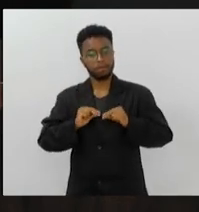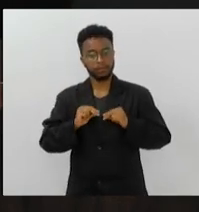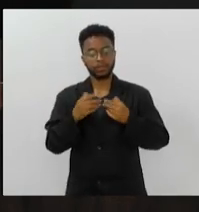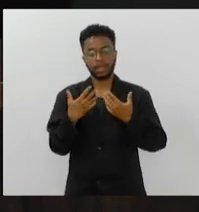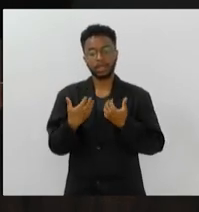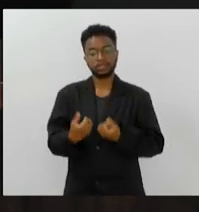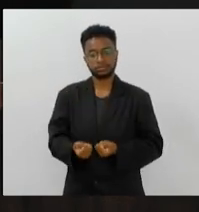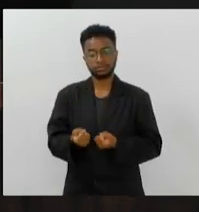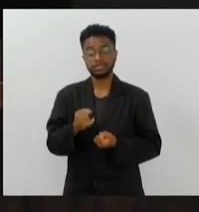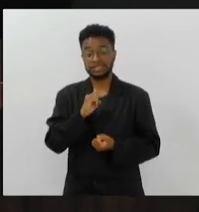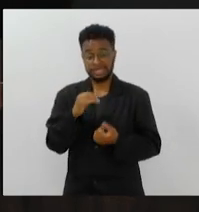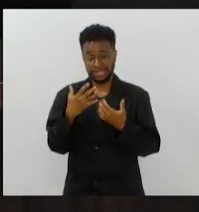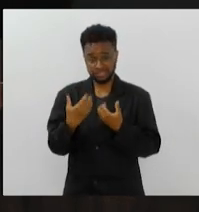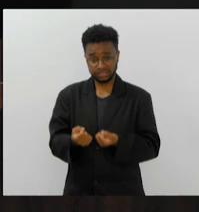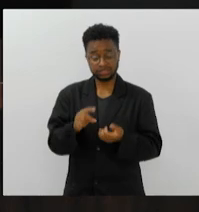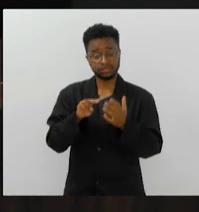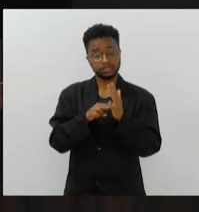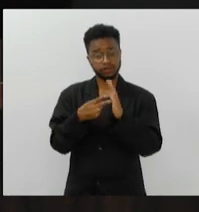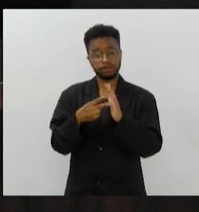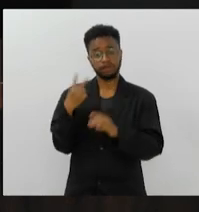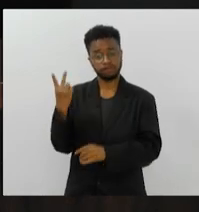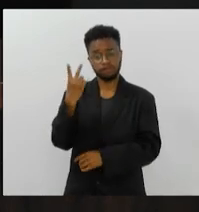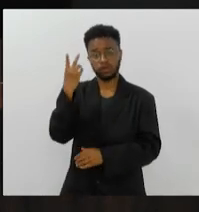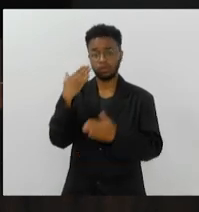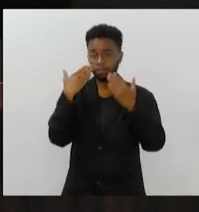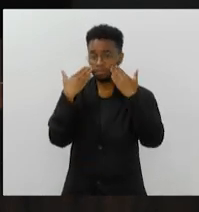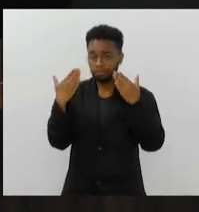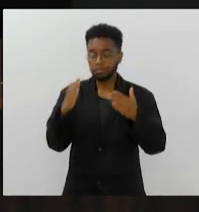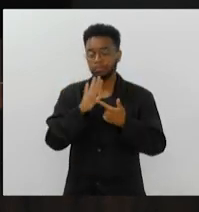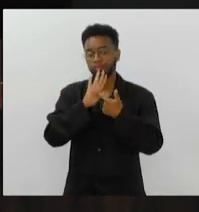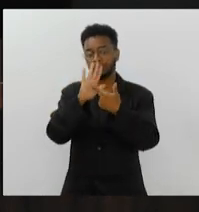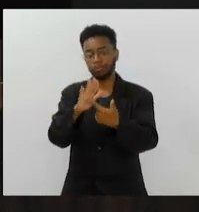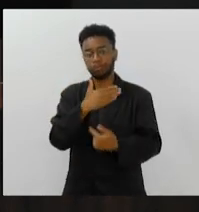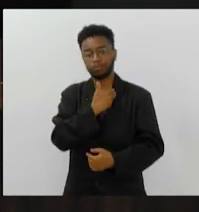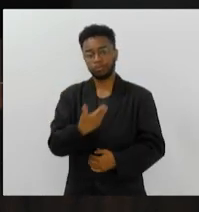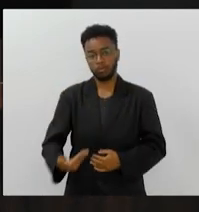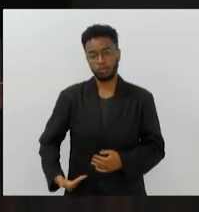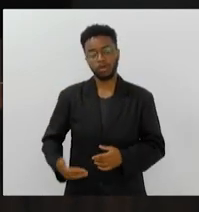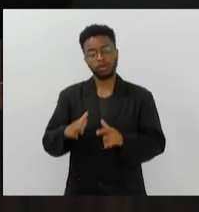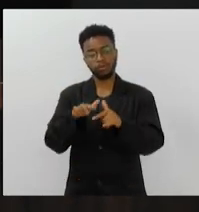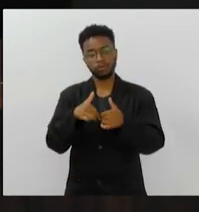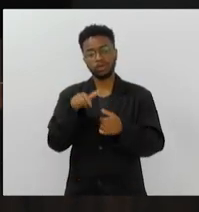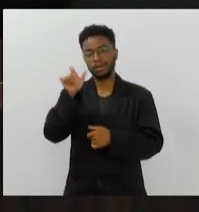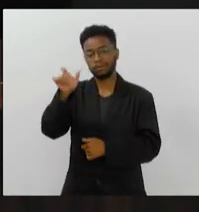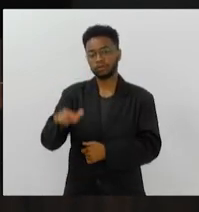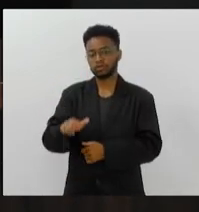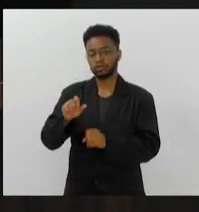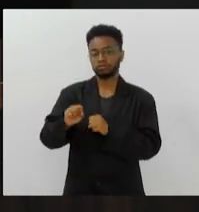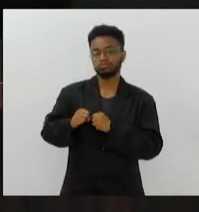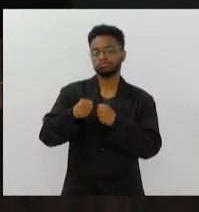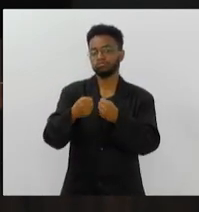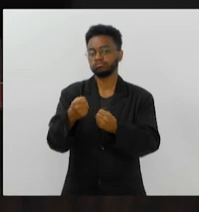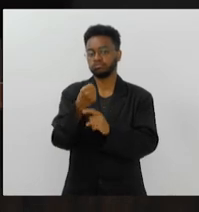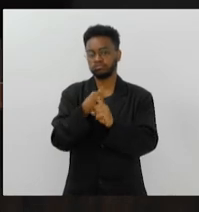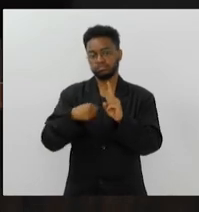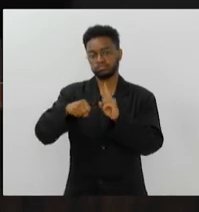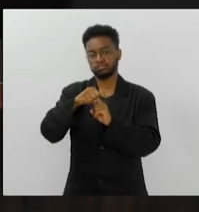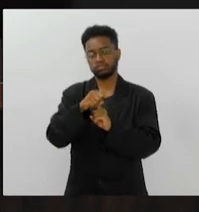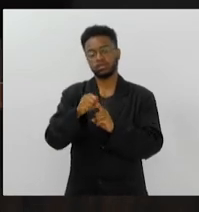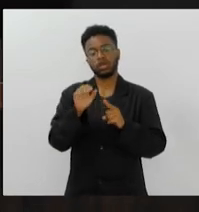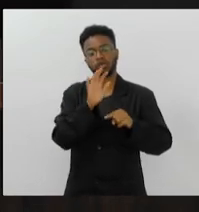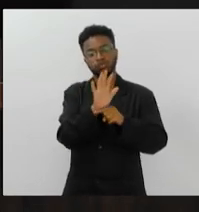Recebê-la simboliza o reconhecimento público da contribuição do homenageado para o bem-estar